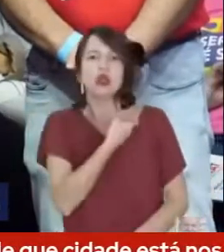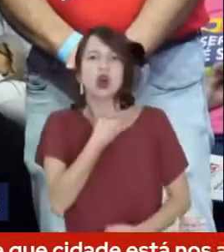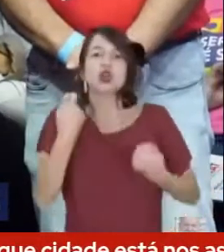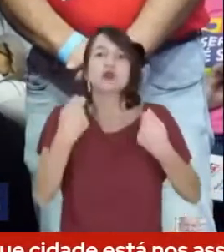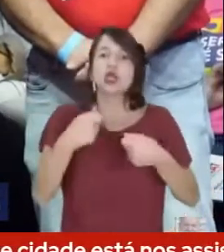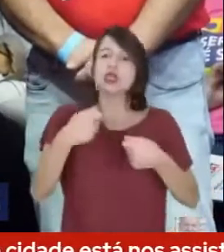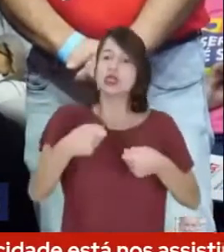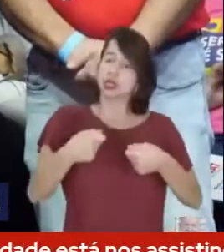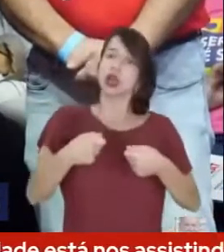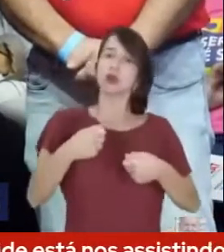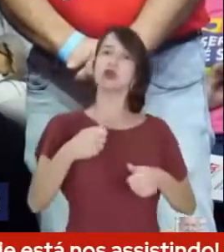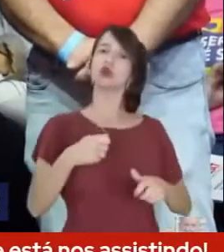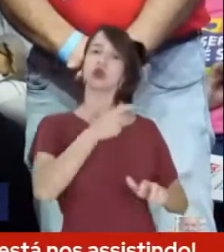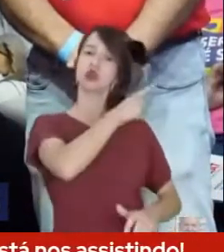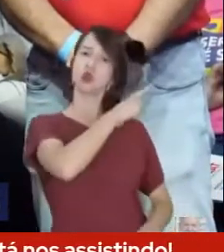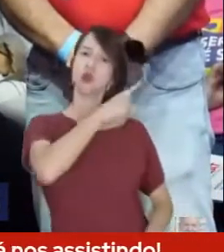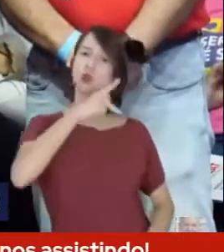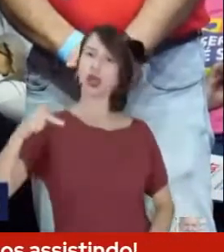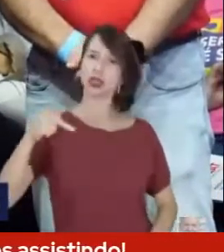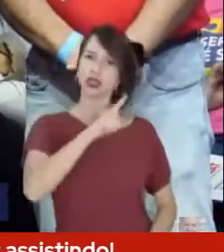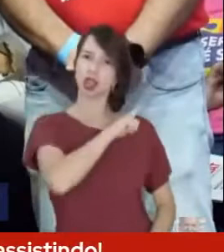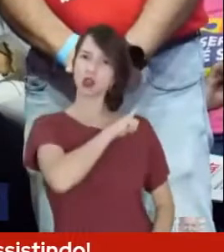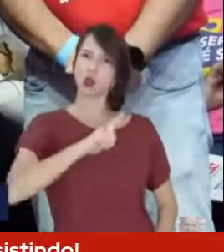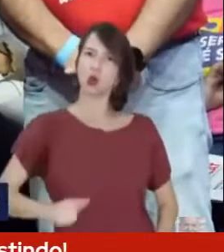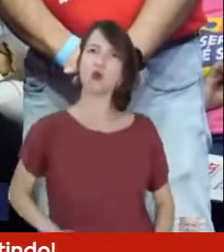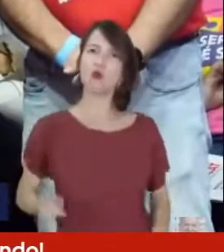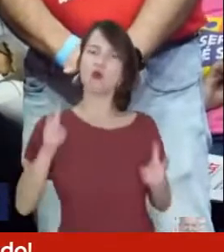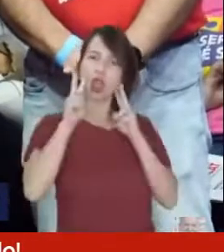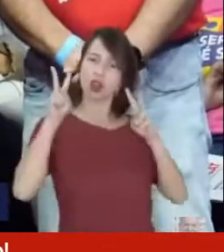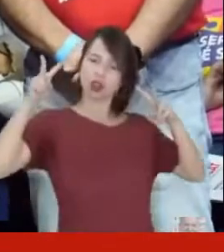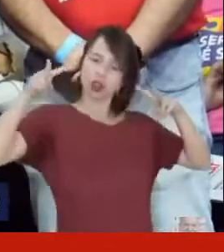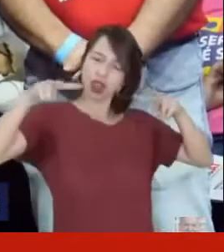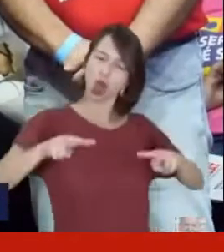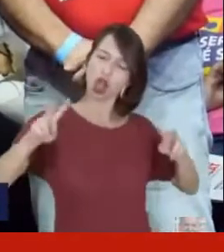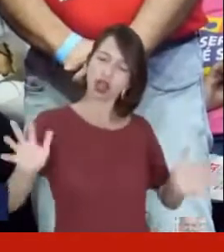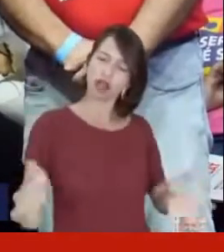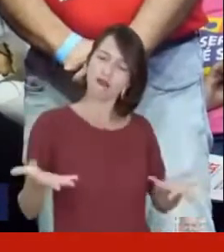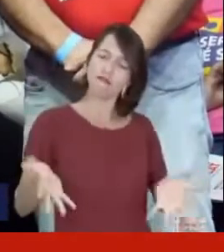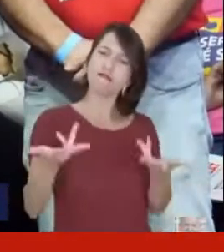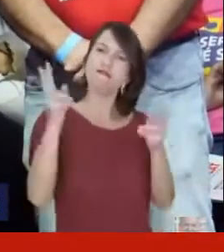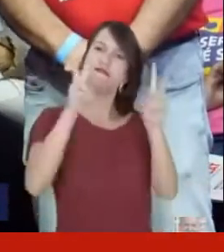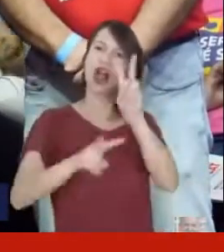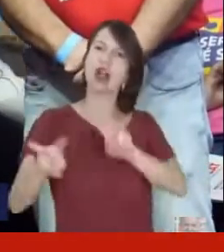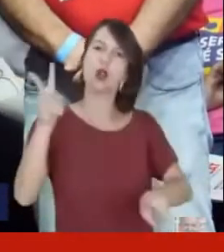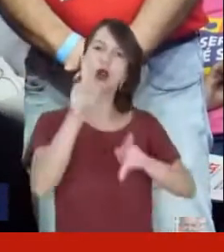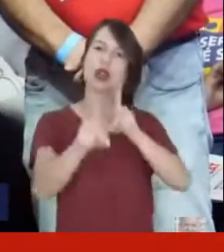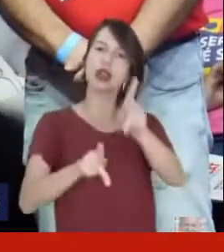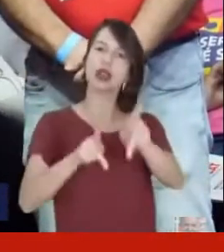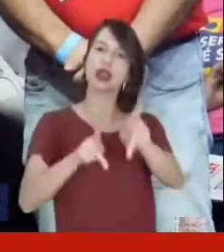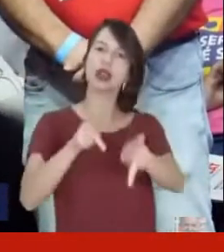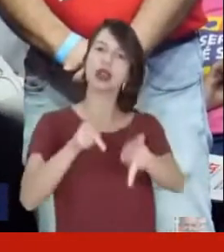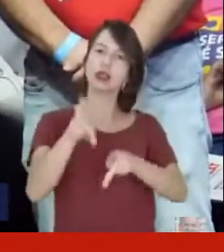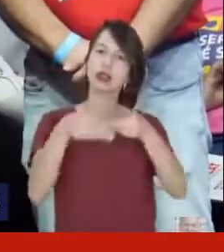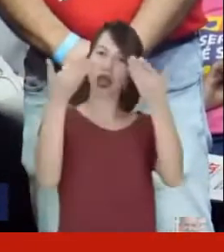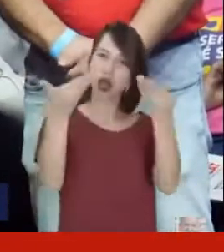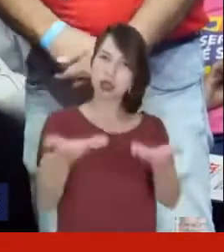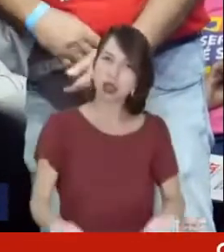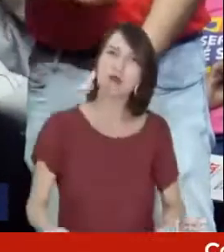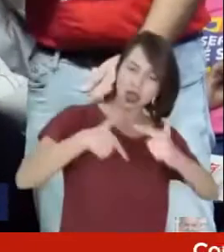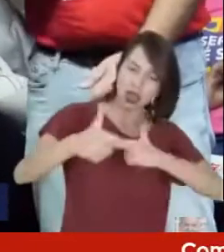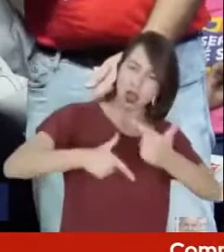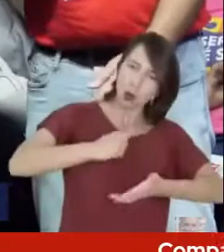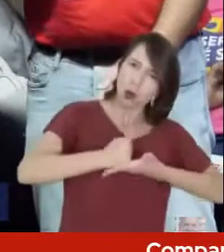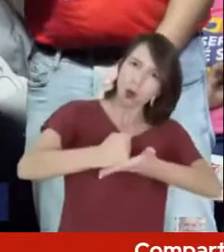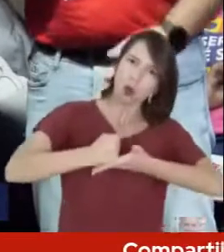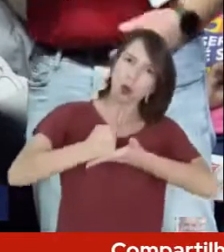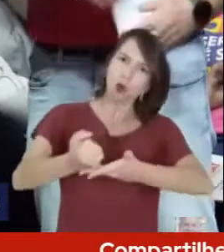é, um governo que goste do povo, um governo que trabalhe para o povo, um governo que valorize as ferramentas que a gente